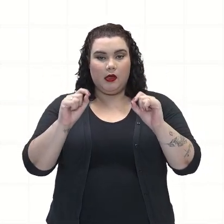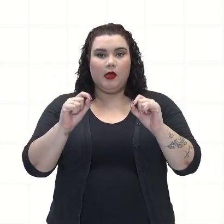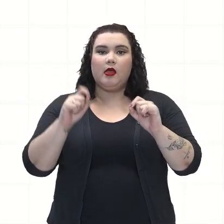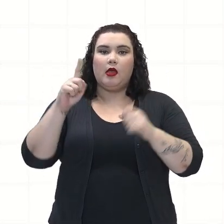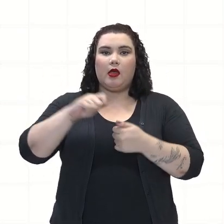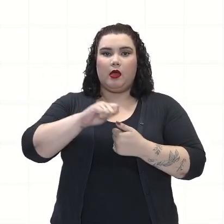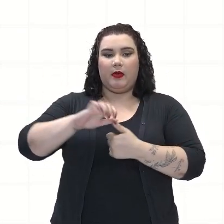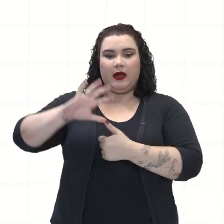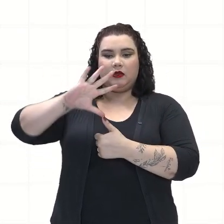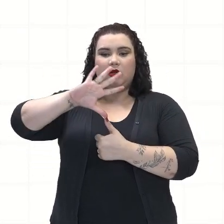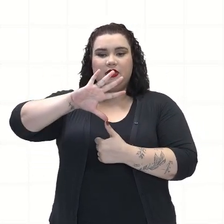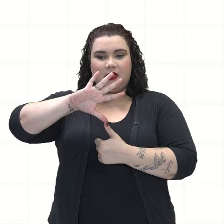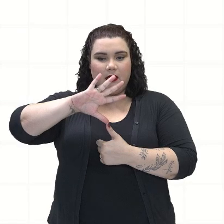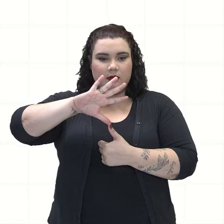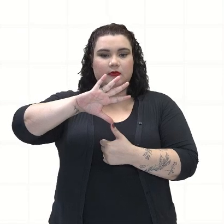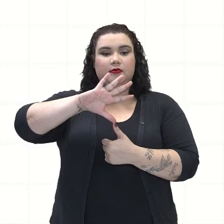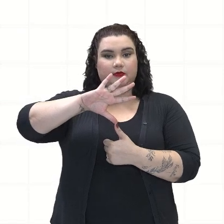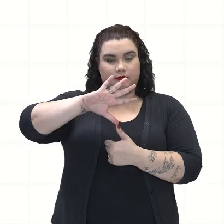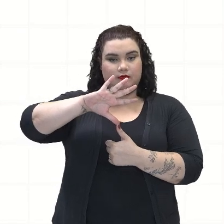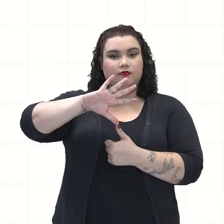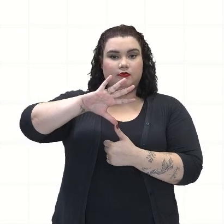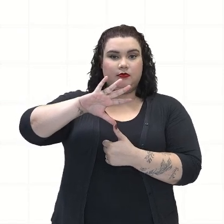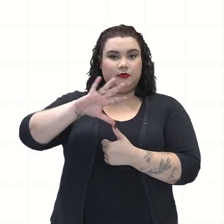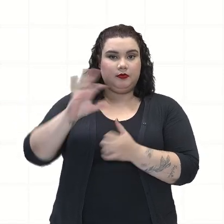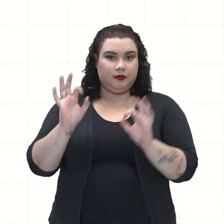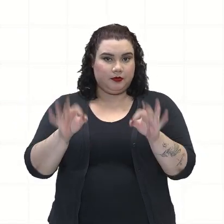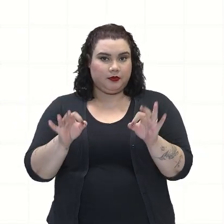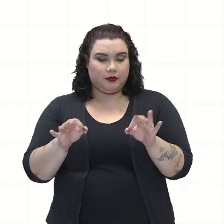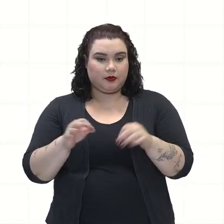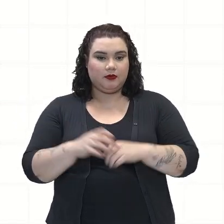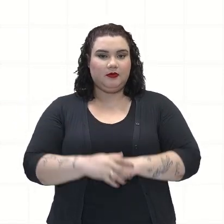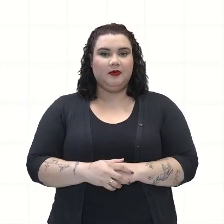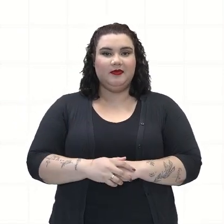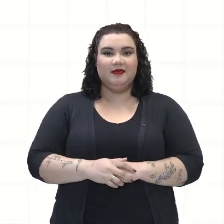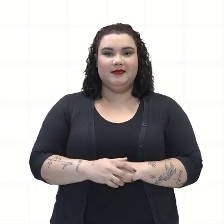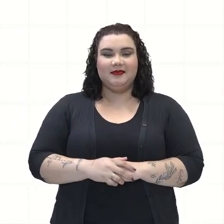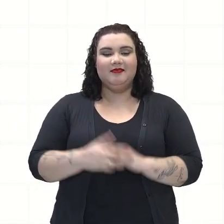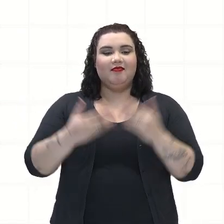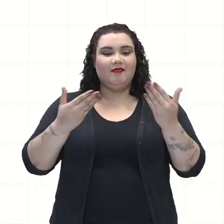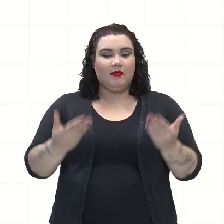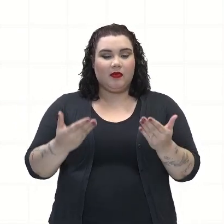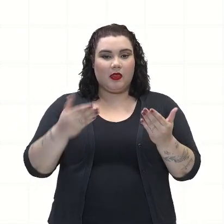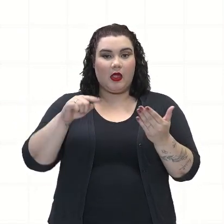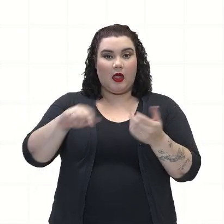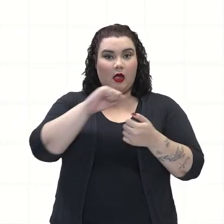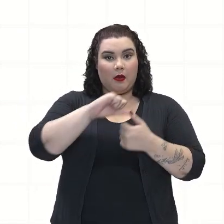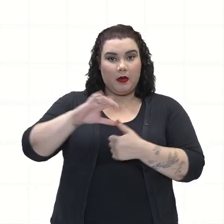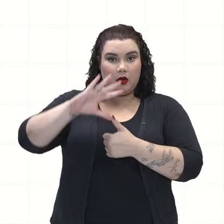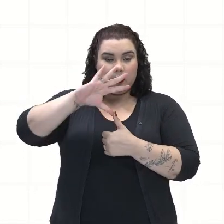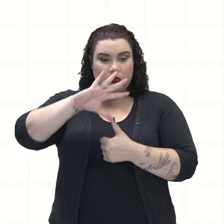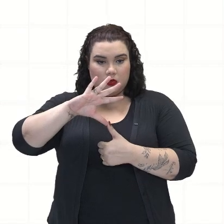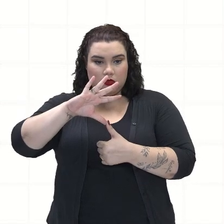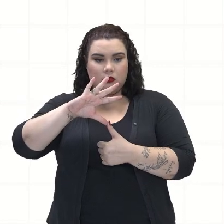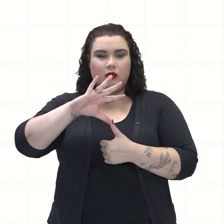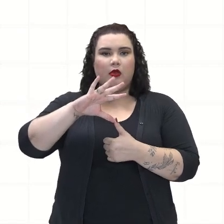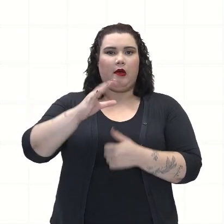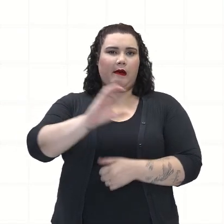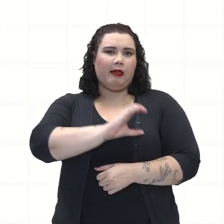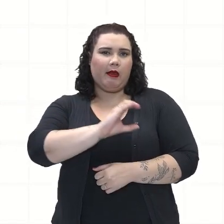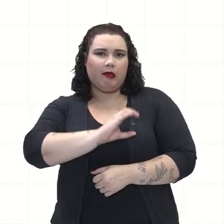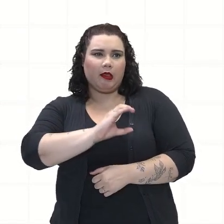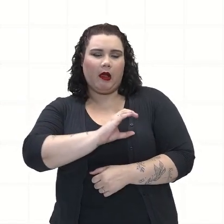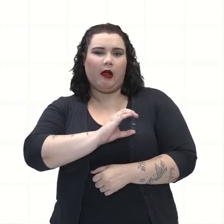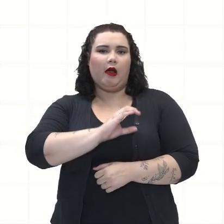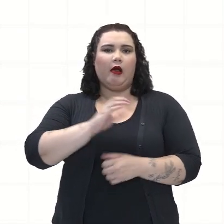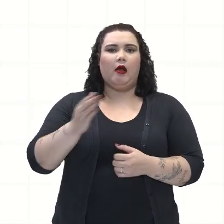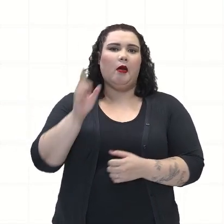chamada América do Norte dentro dessa regionalização por critérios geográficos, tá? Então seria ali a América do Norte, formada pelo Canadá,